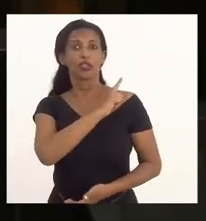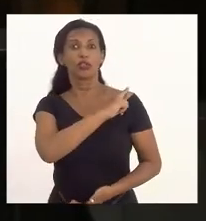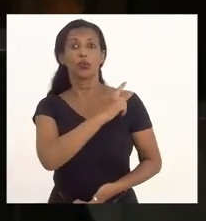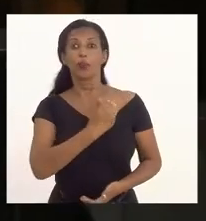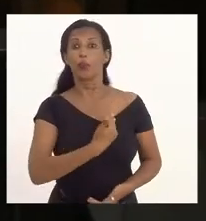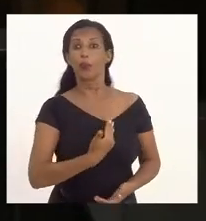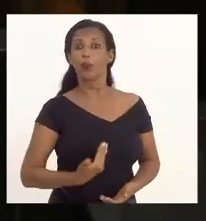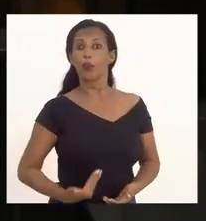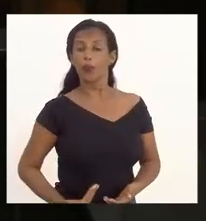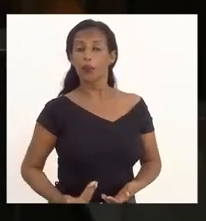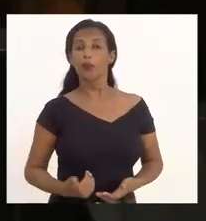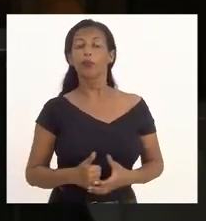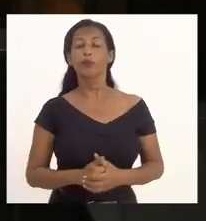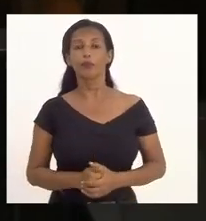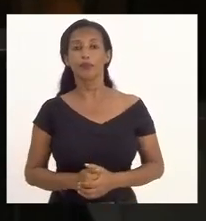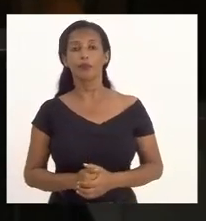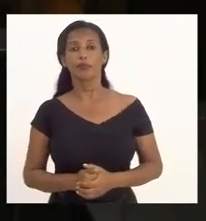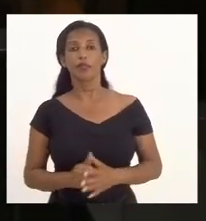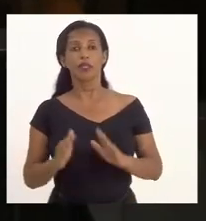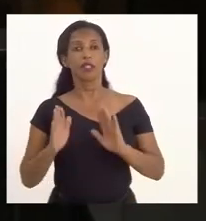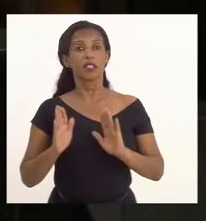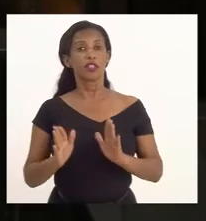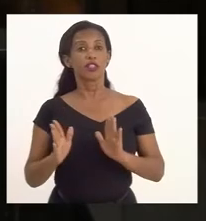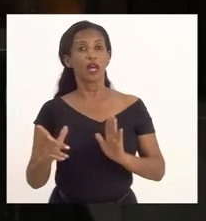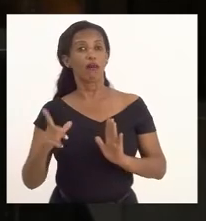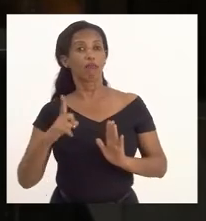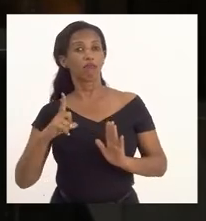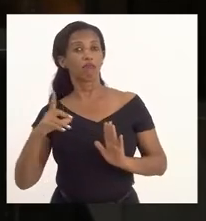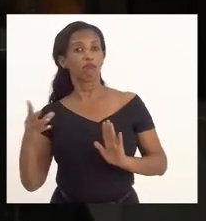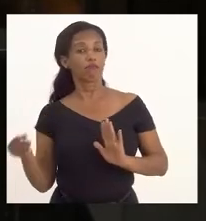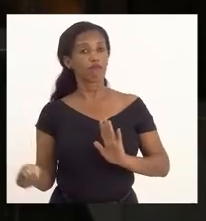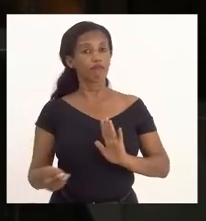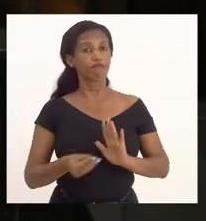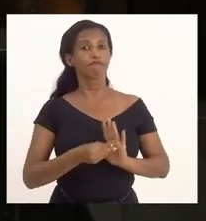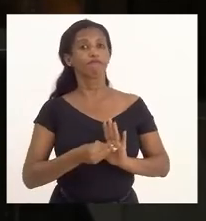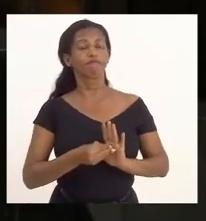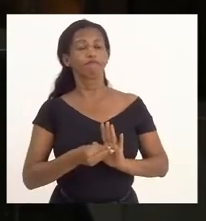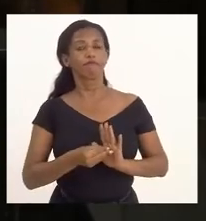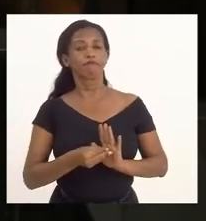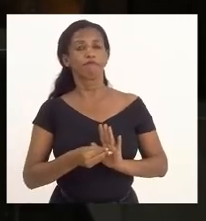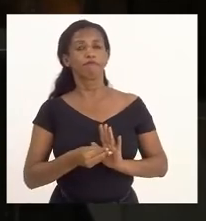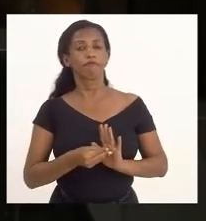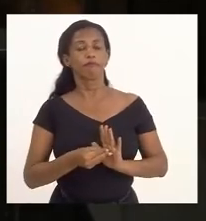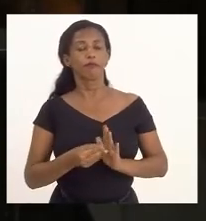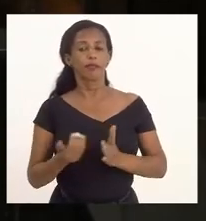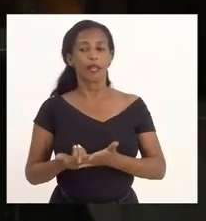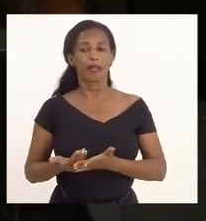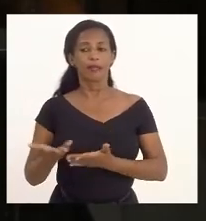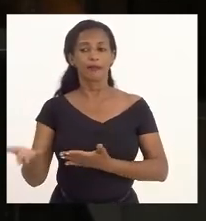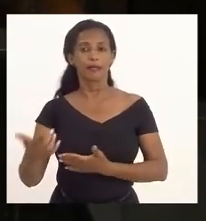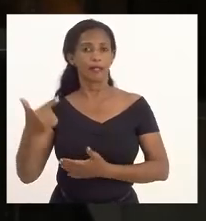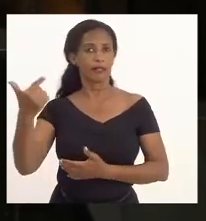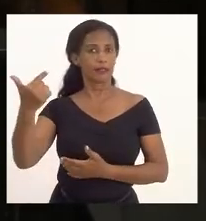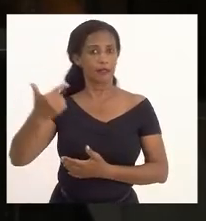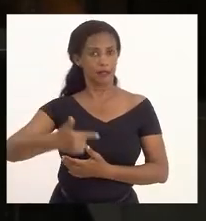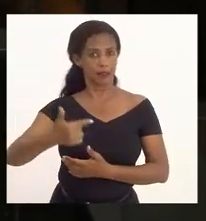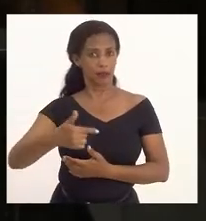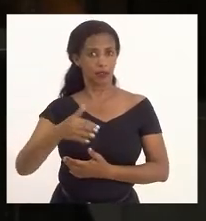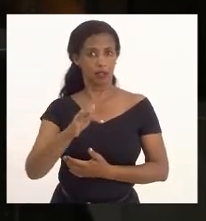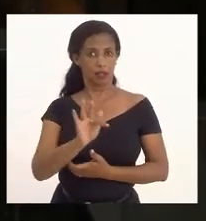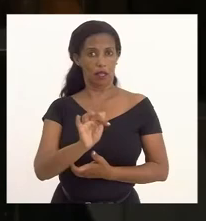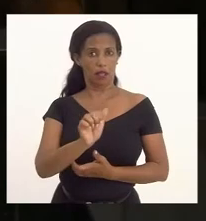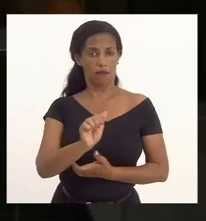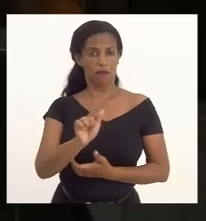público, que já consta da entrega 2 da